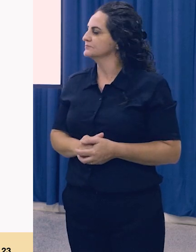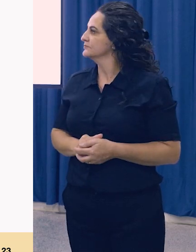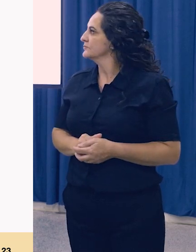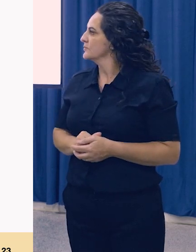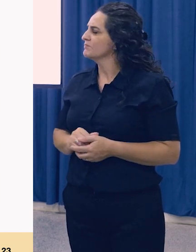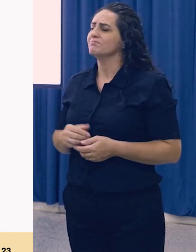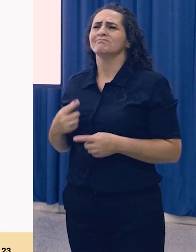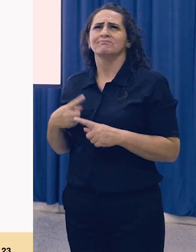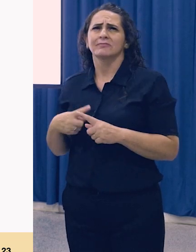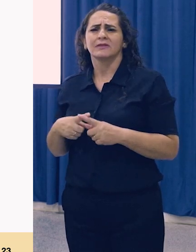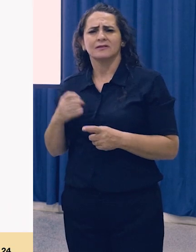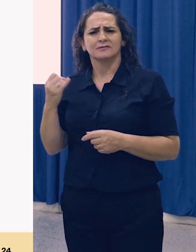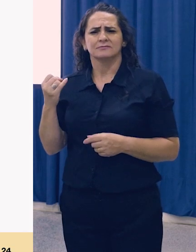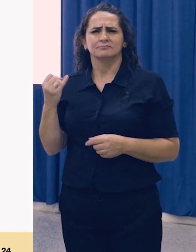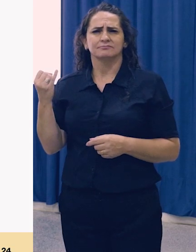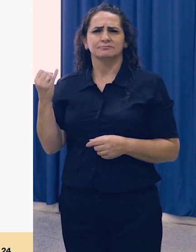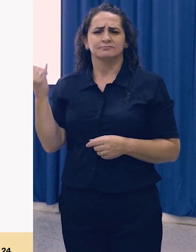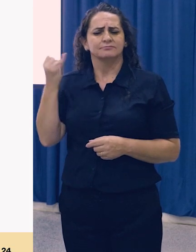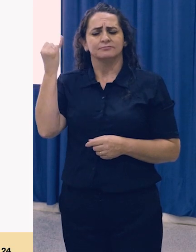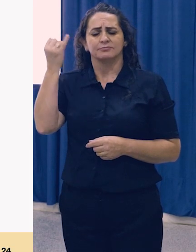Por que é importante pensar nisso?